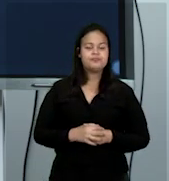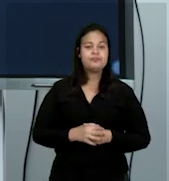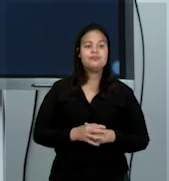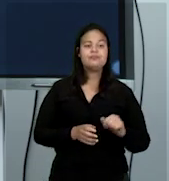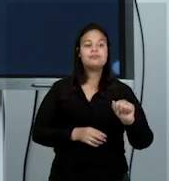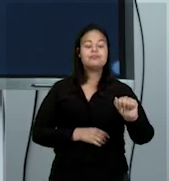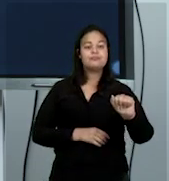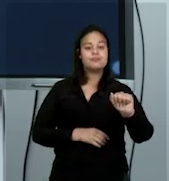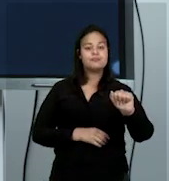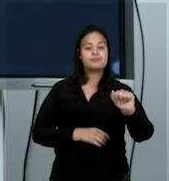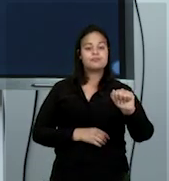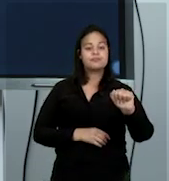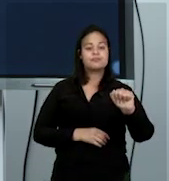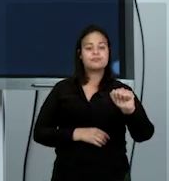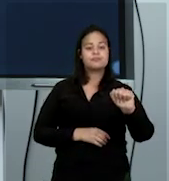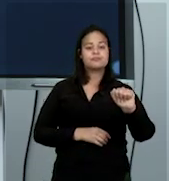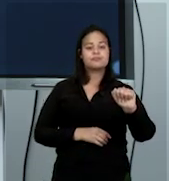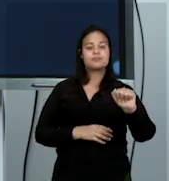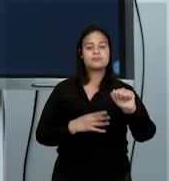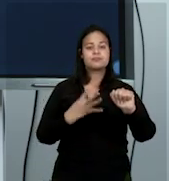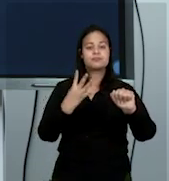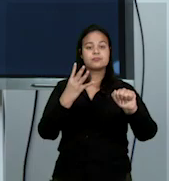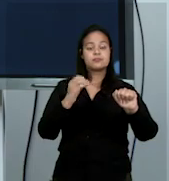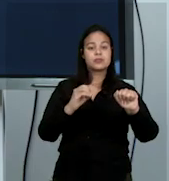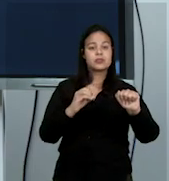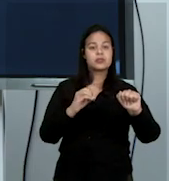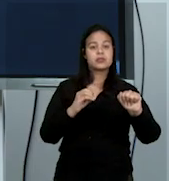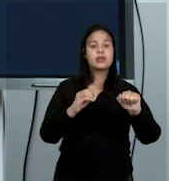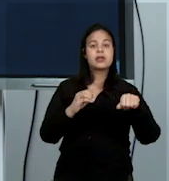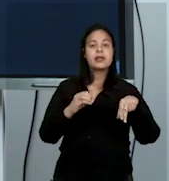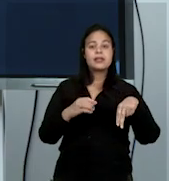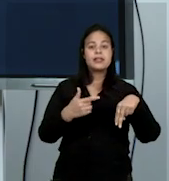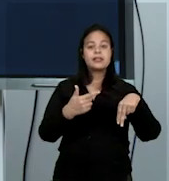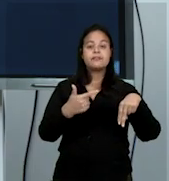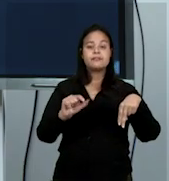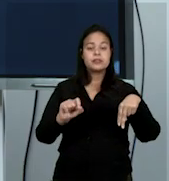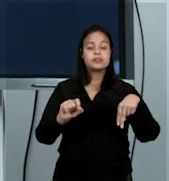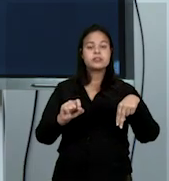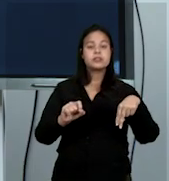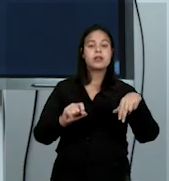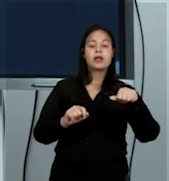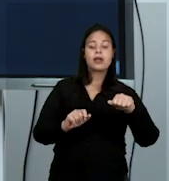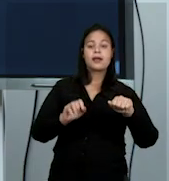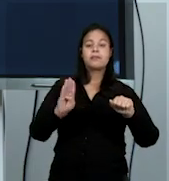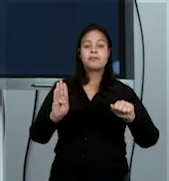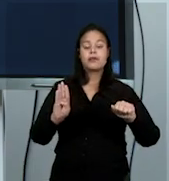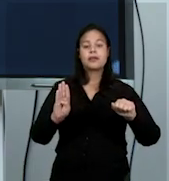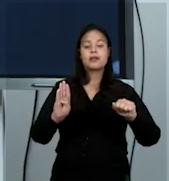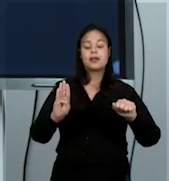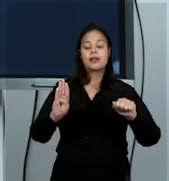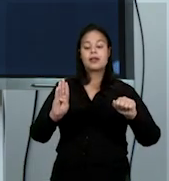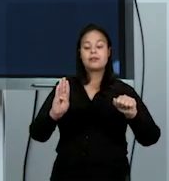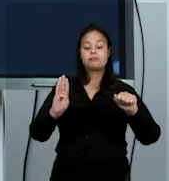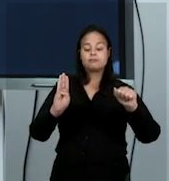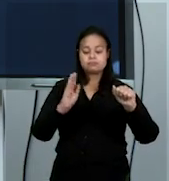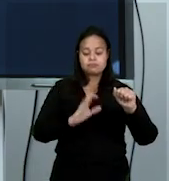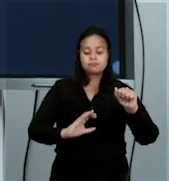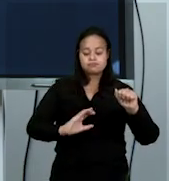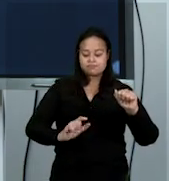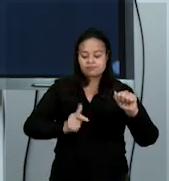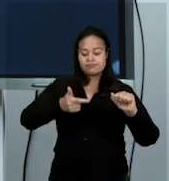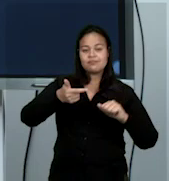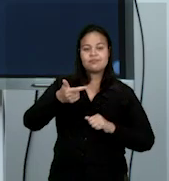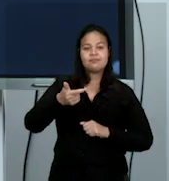A, 40, N, 20, AB, C elevado a 2. E